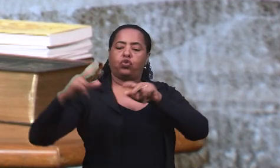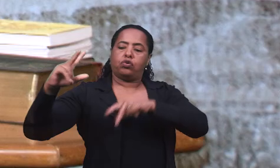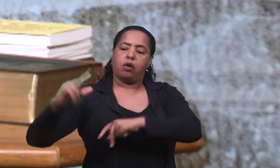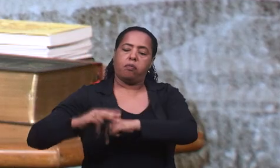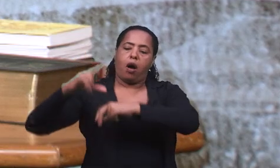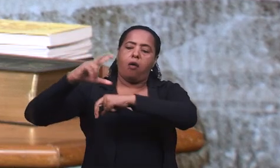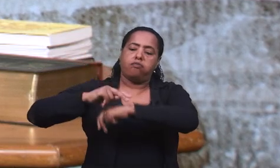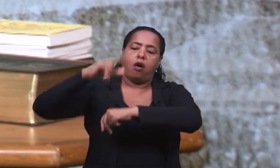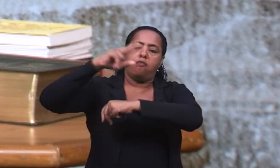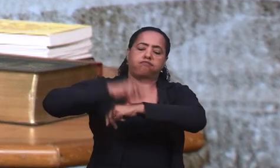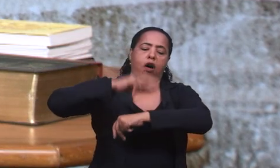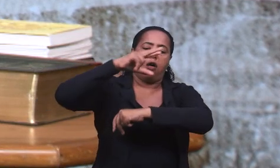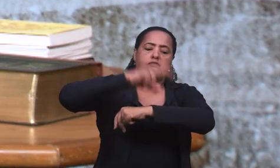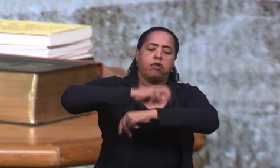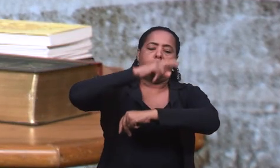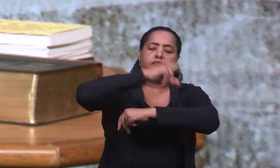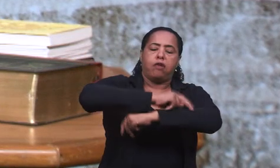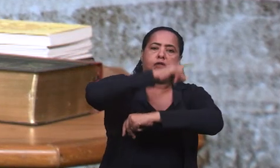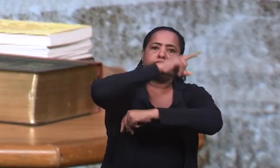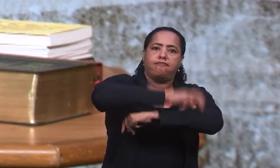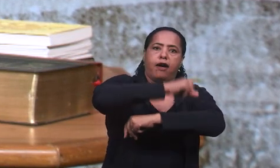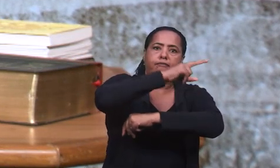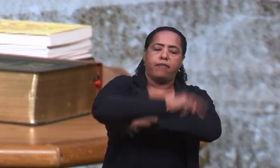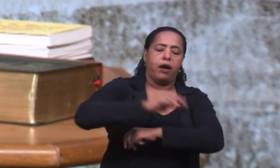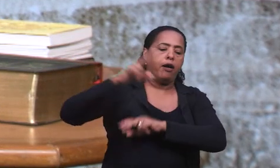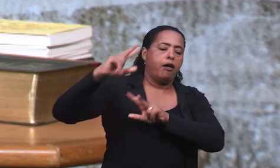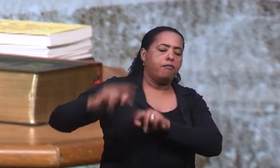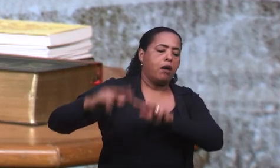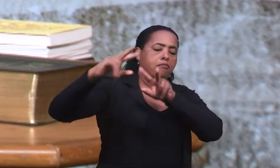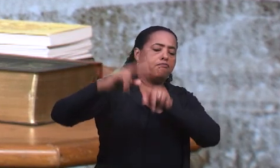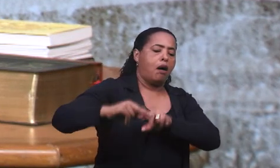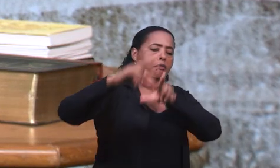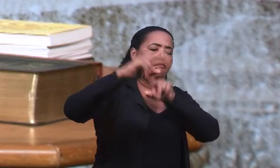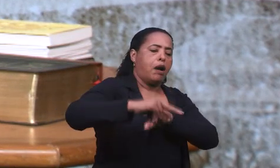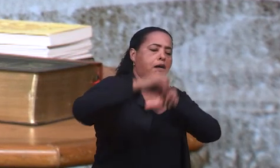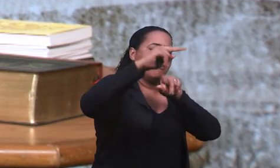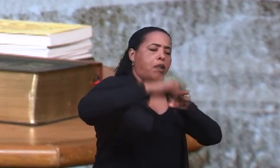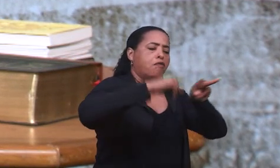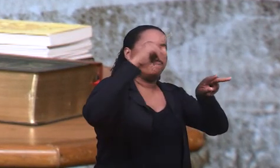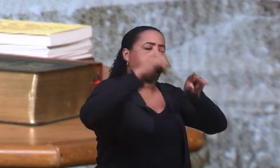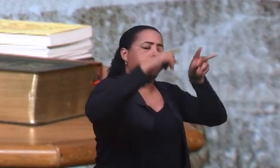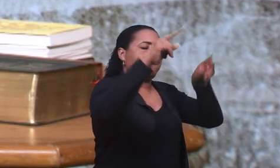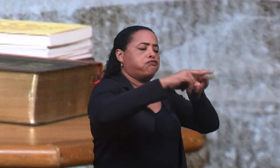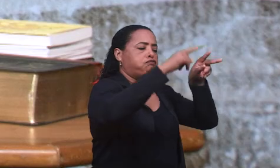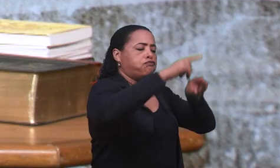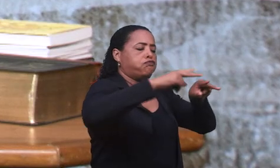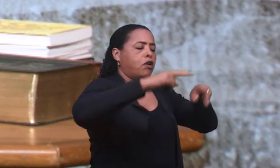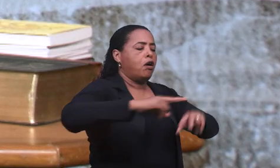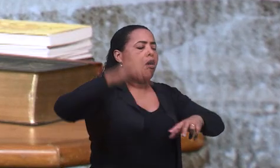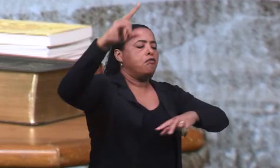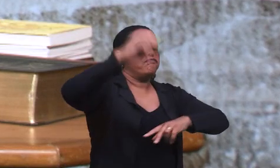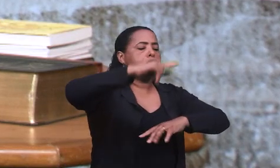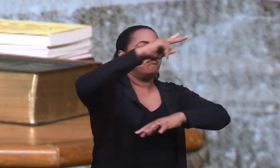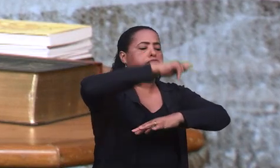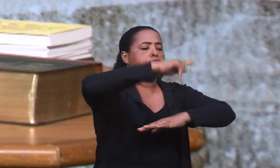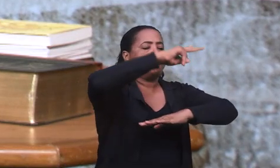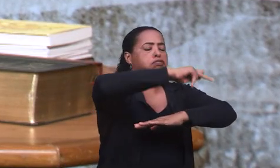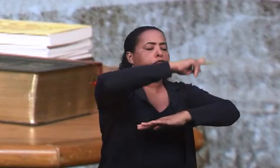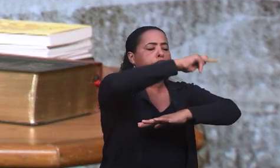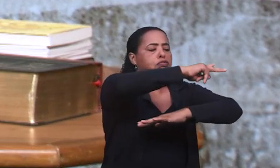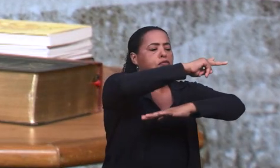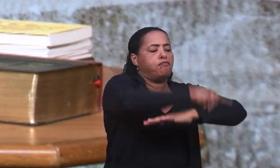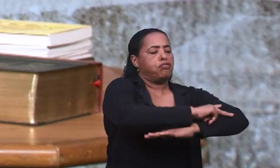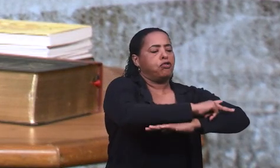E vieram os gafanhotos sobre toda a terra do Egito, e assentaram-se sobre todos os termos